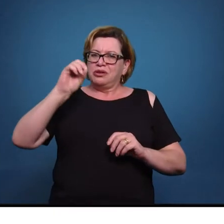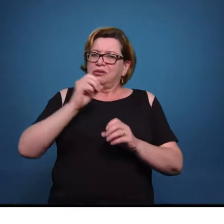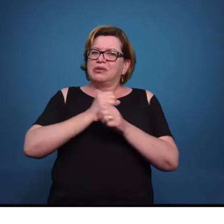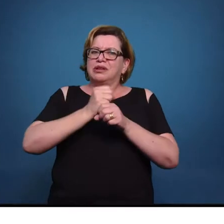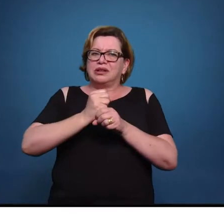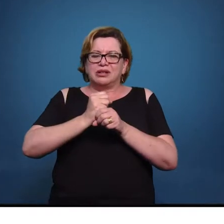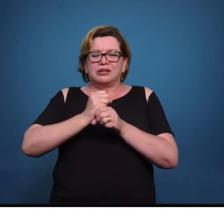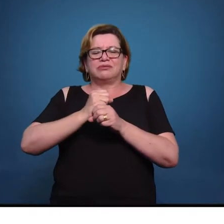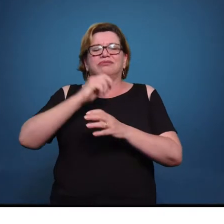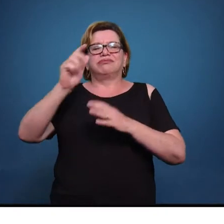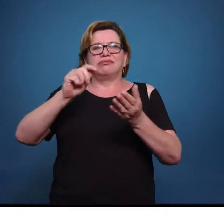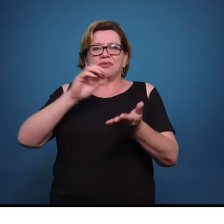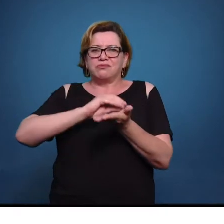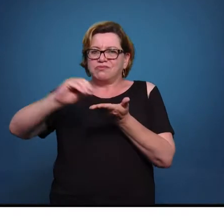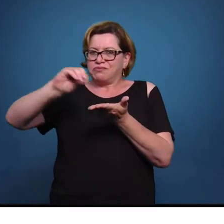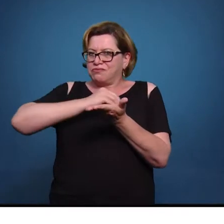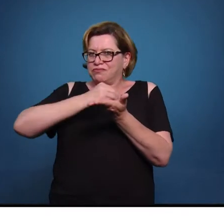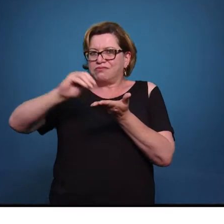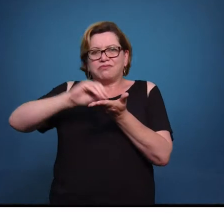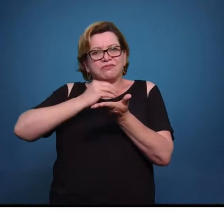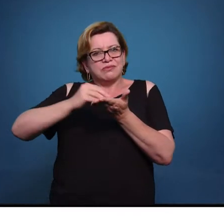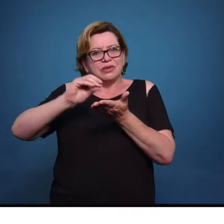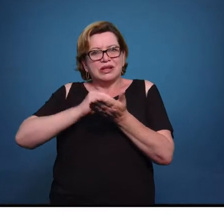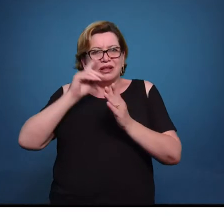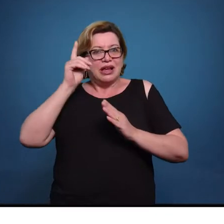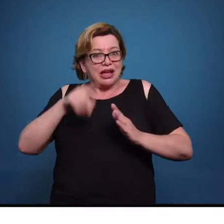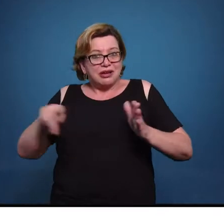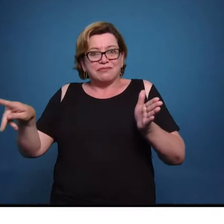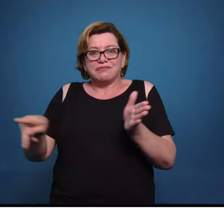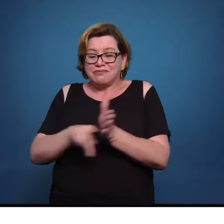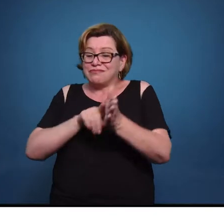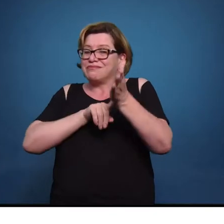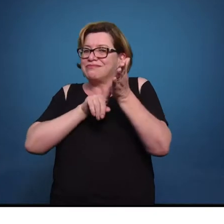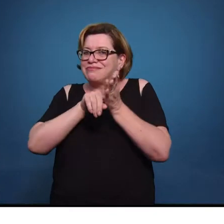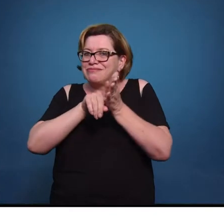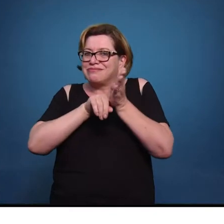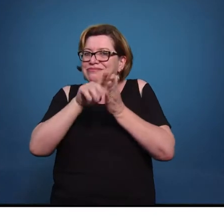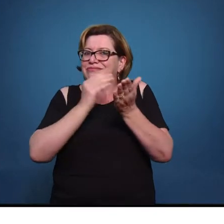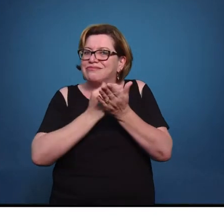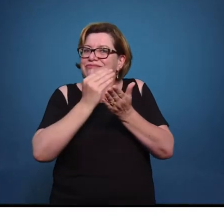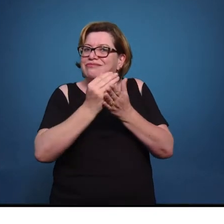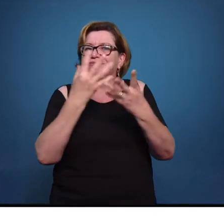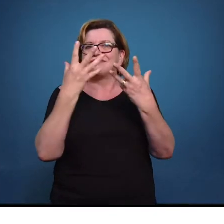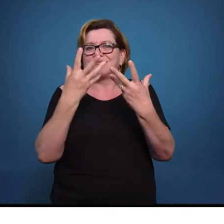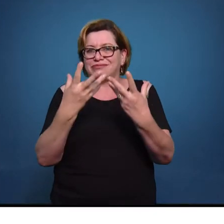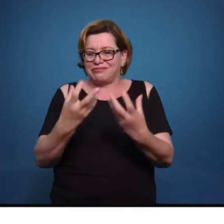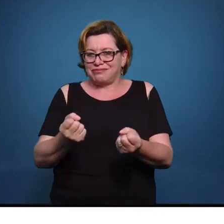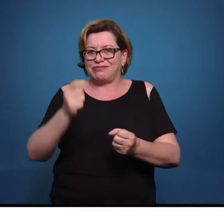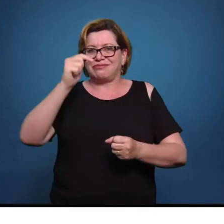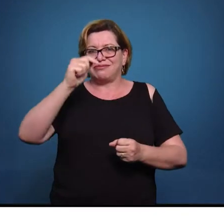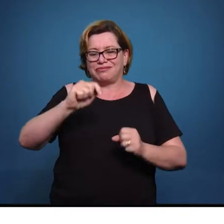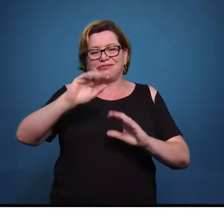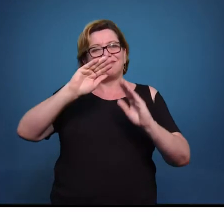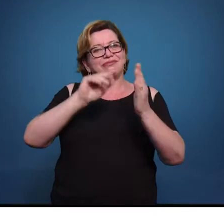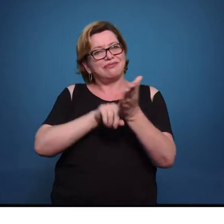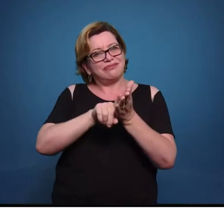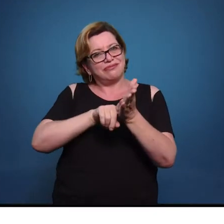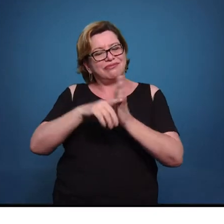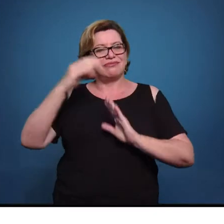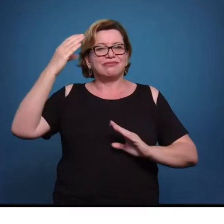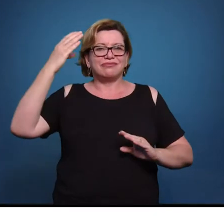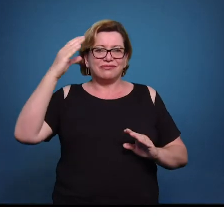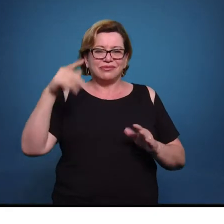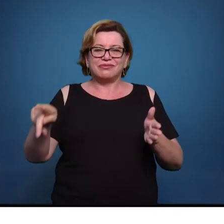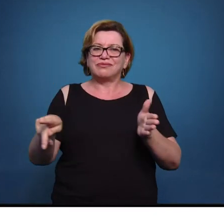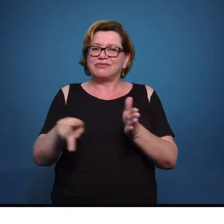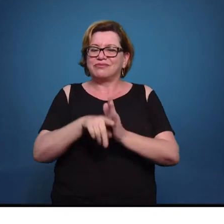no Brasil, passou a ser reconhecida como uma fonte mais consistente, mais aceita no universo escolar, como um recurso